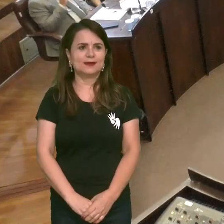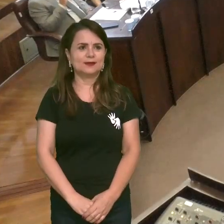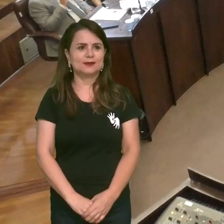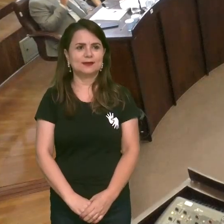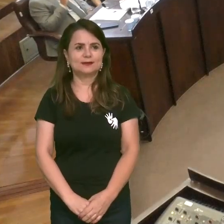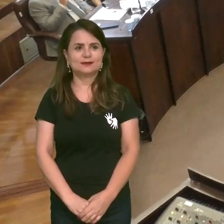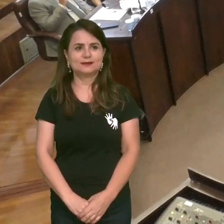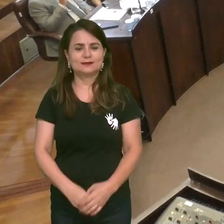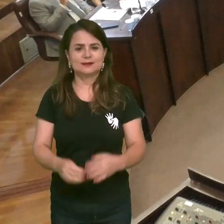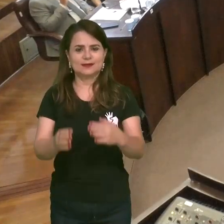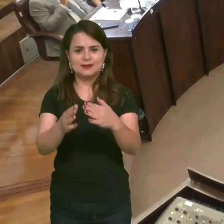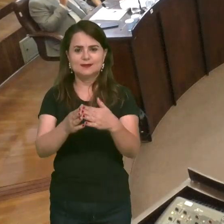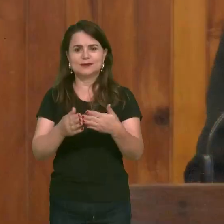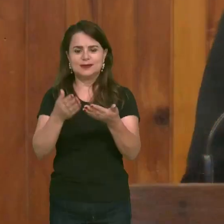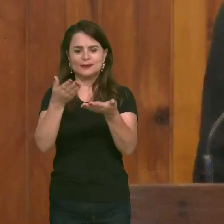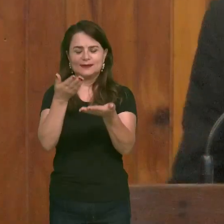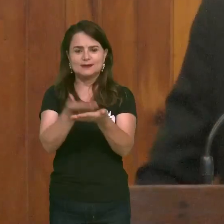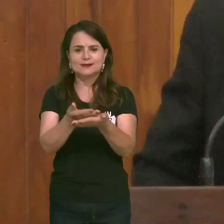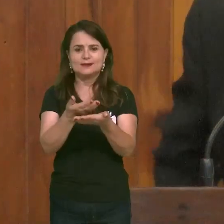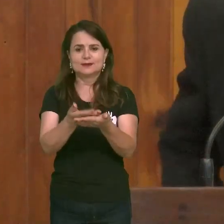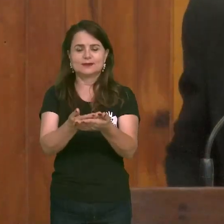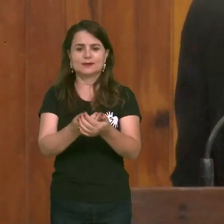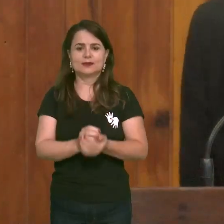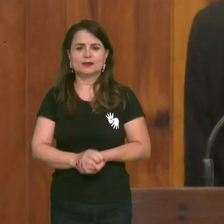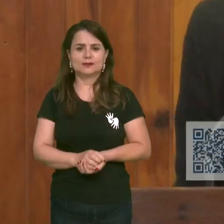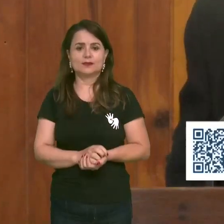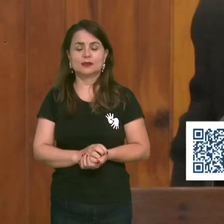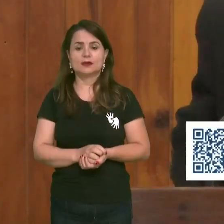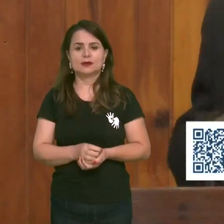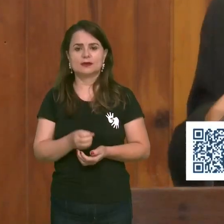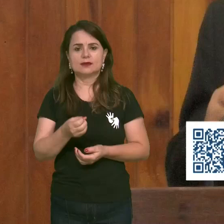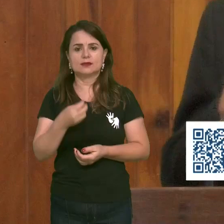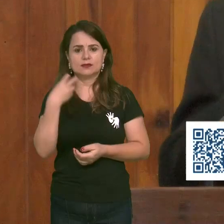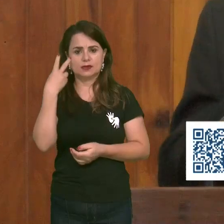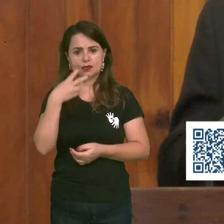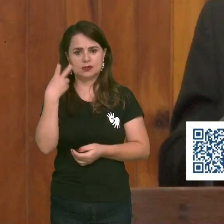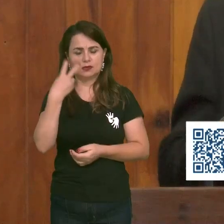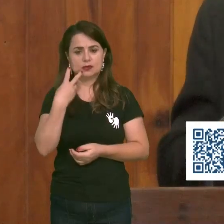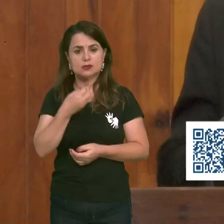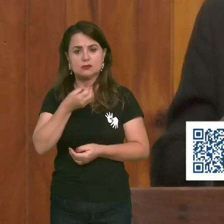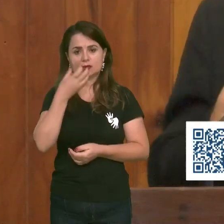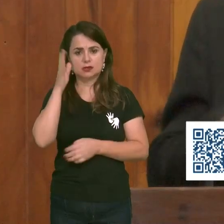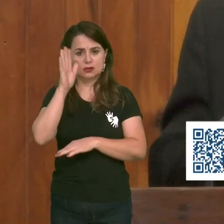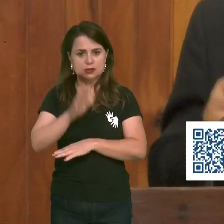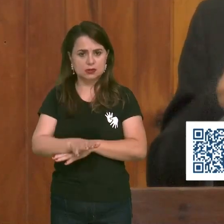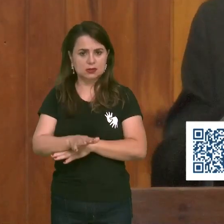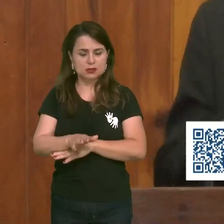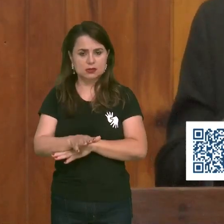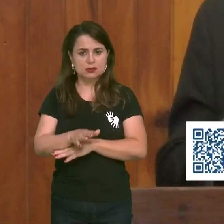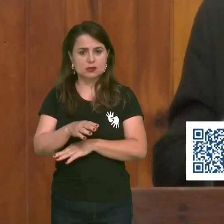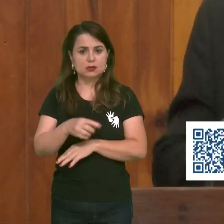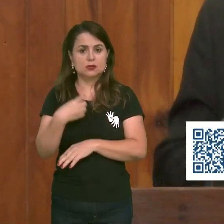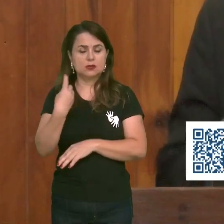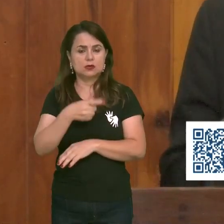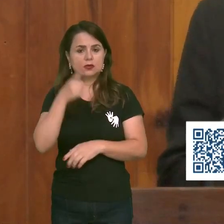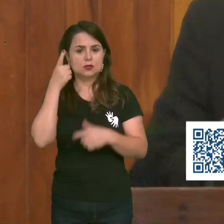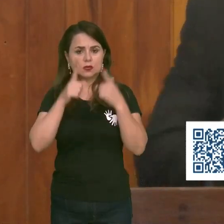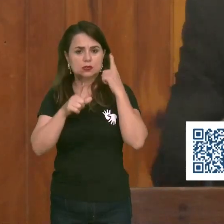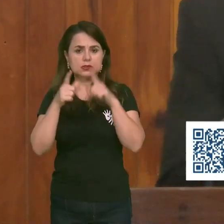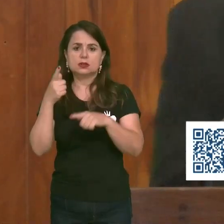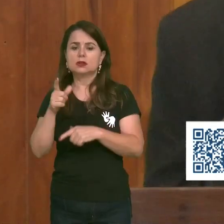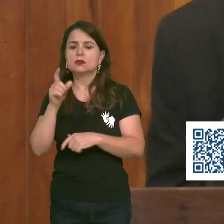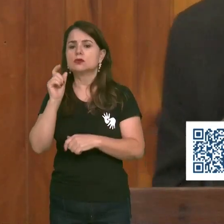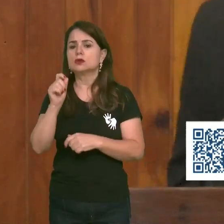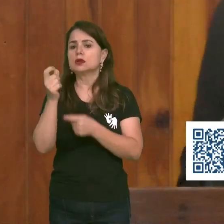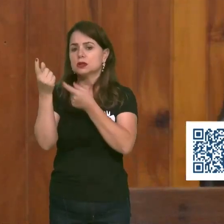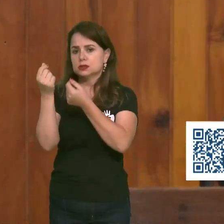senhor presidente Boa tarde todos os demais vereadores população que nos assiste conquistamos aí alguns recursos junto ao governo